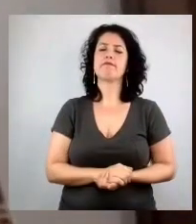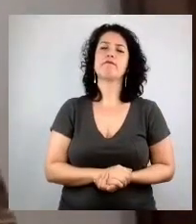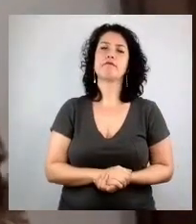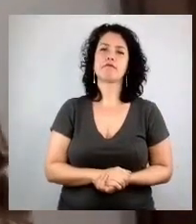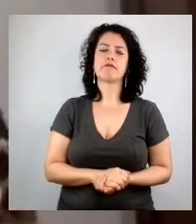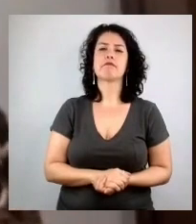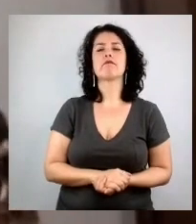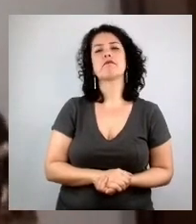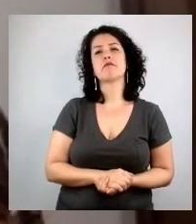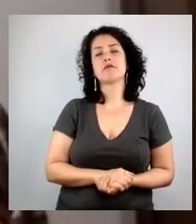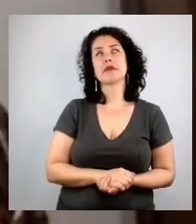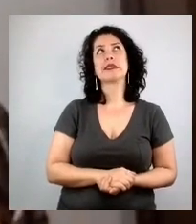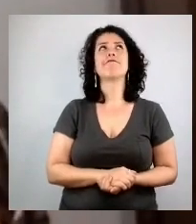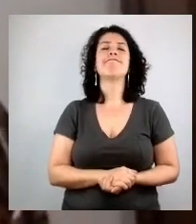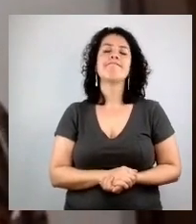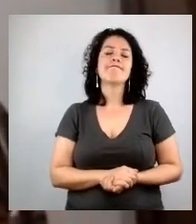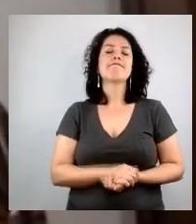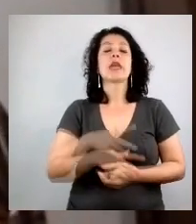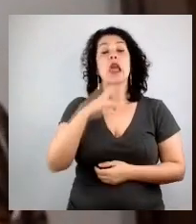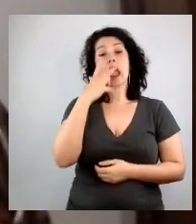dificuldade...